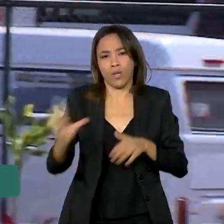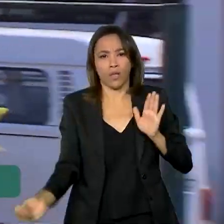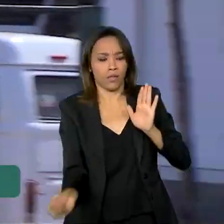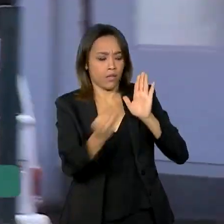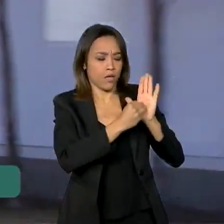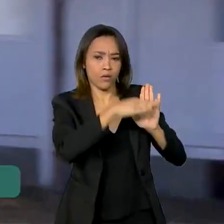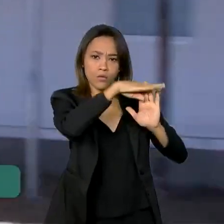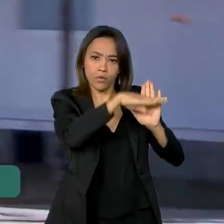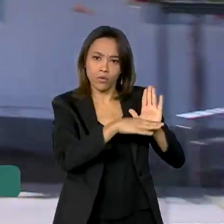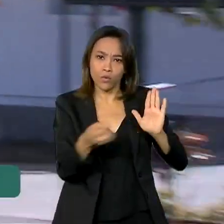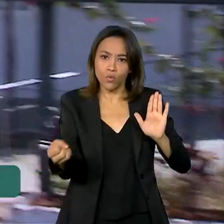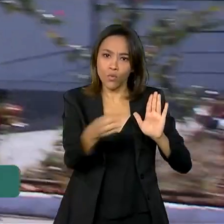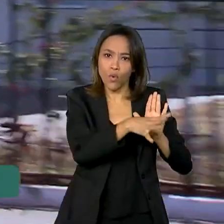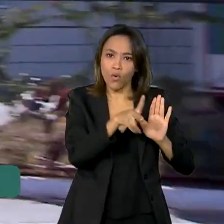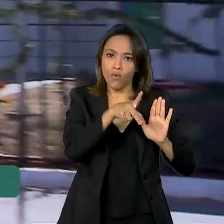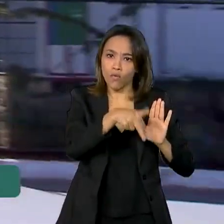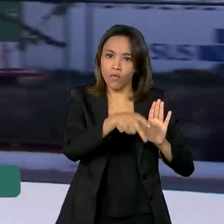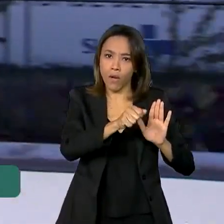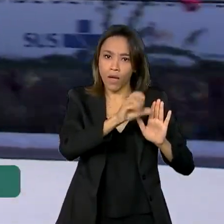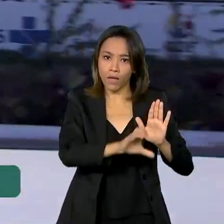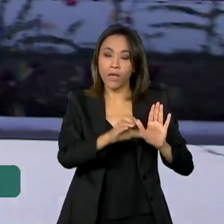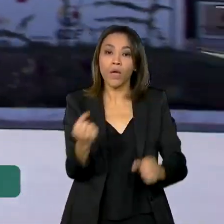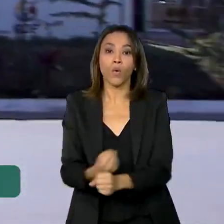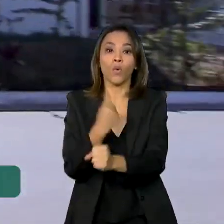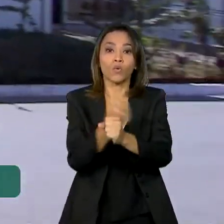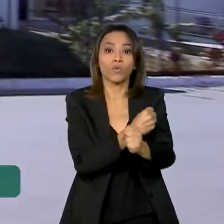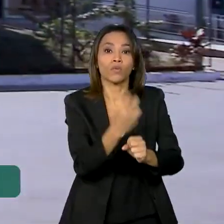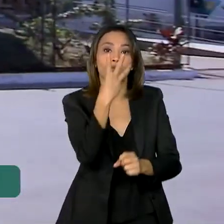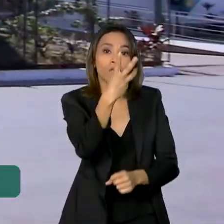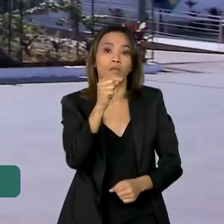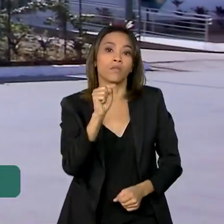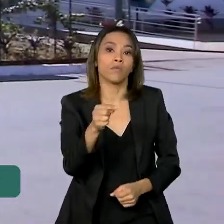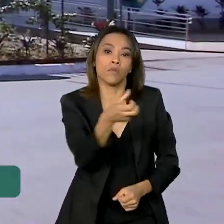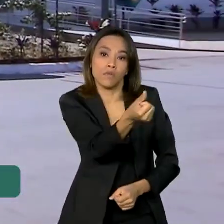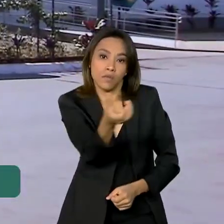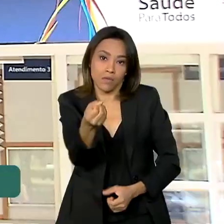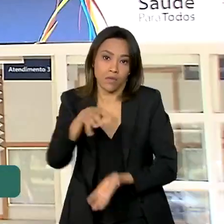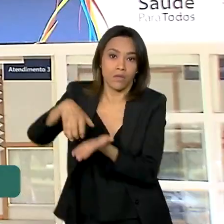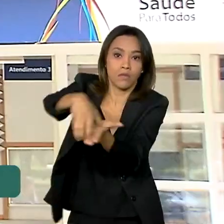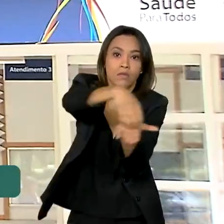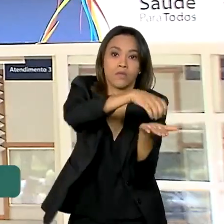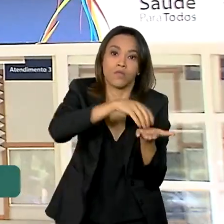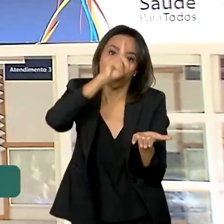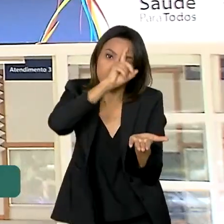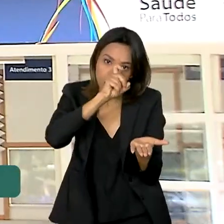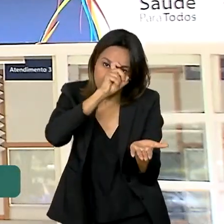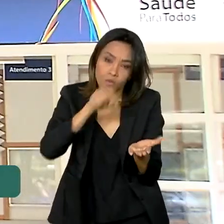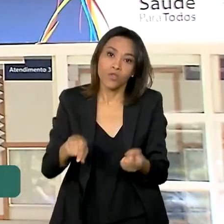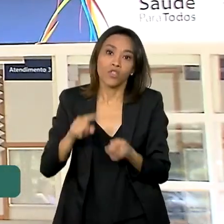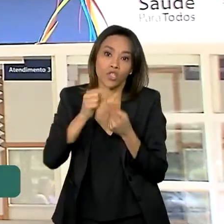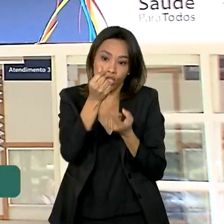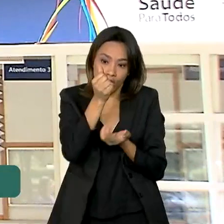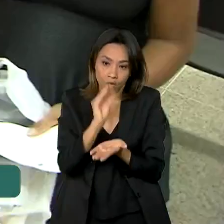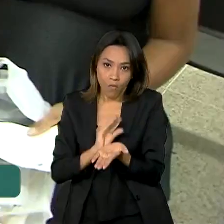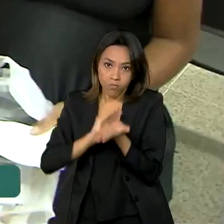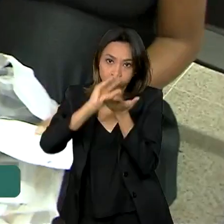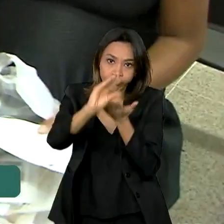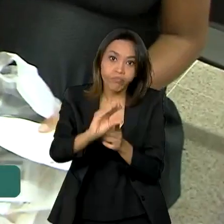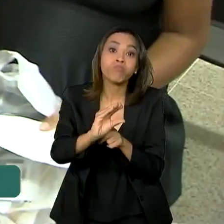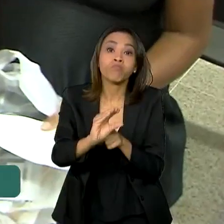a construção de 3.600 unidades básicas de saúde e investimentos no valor